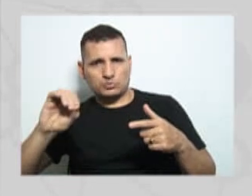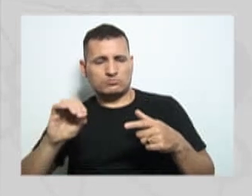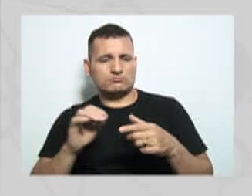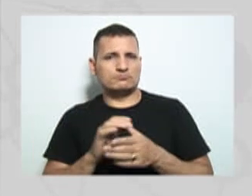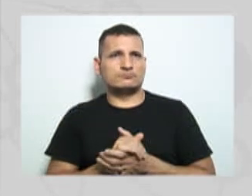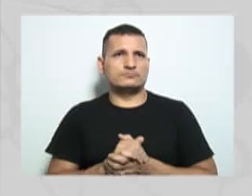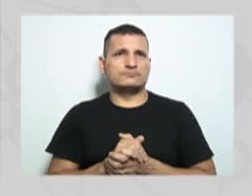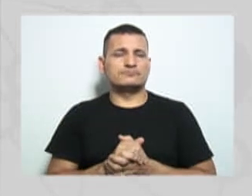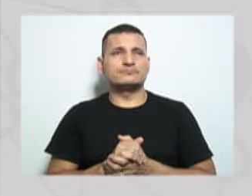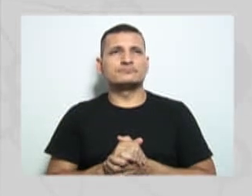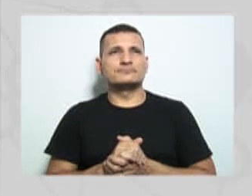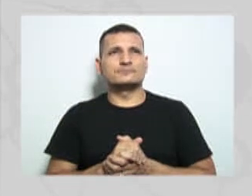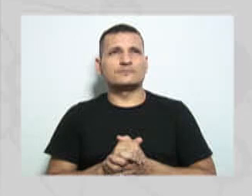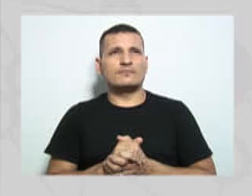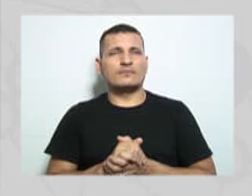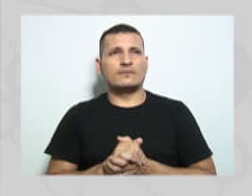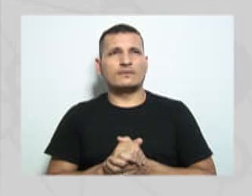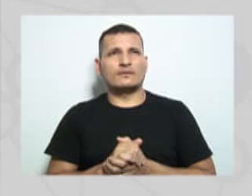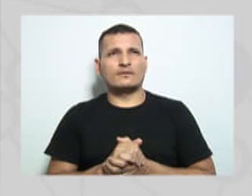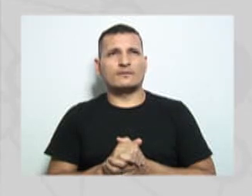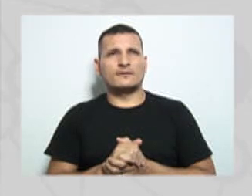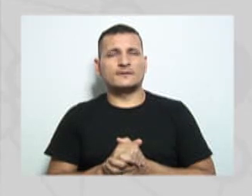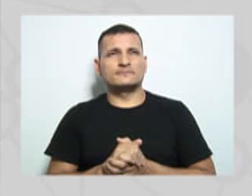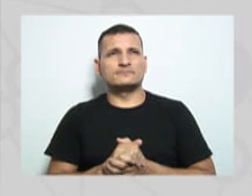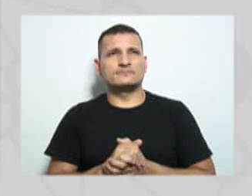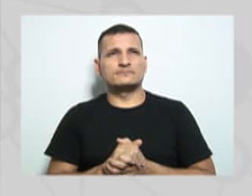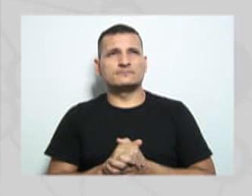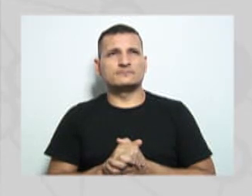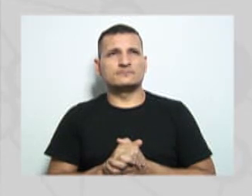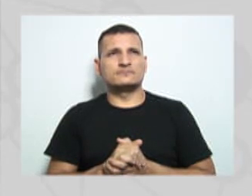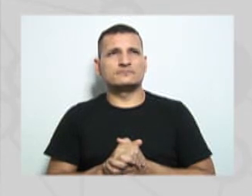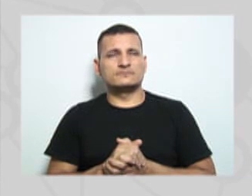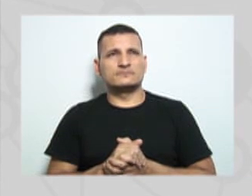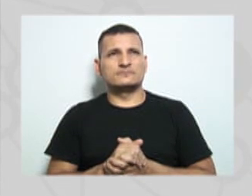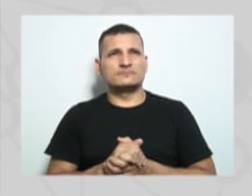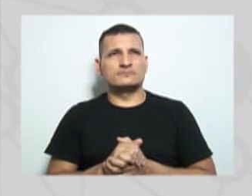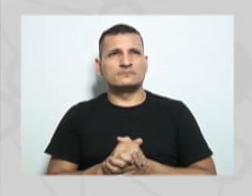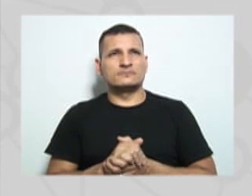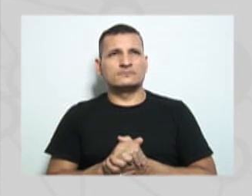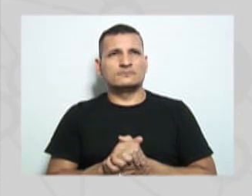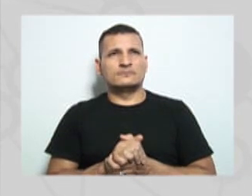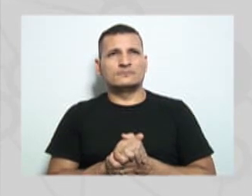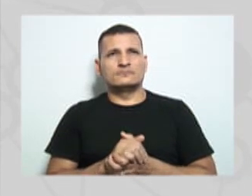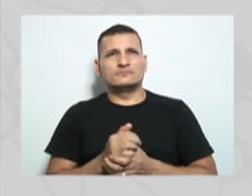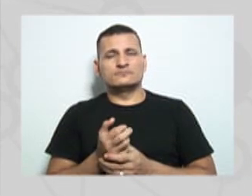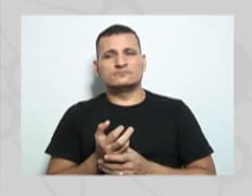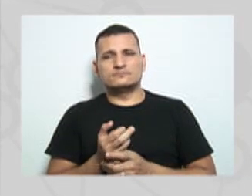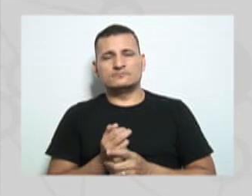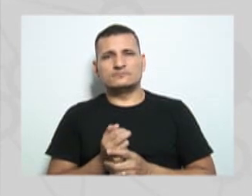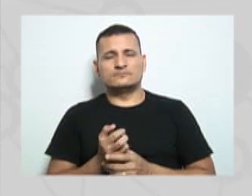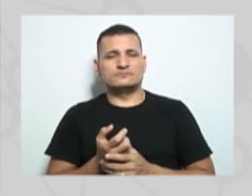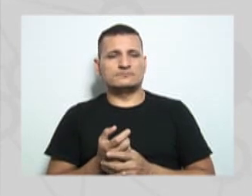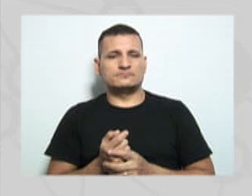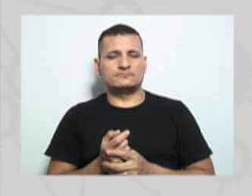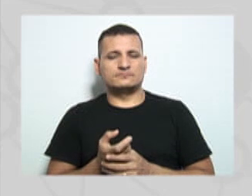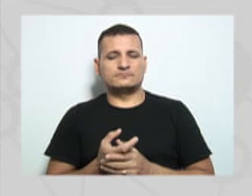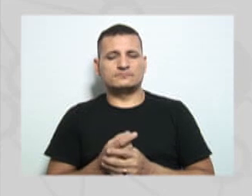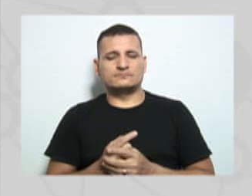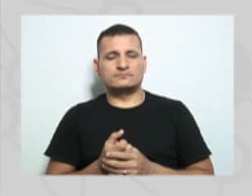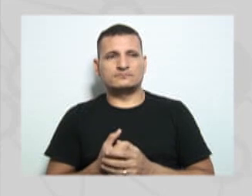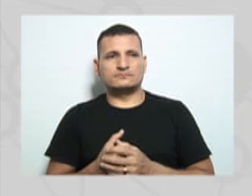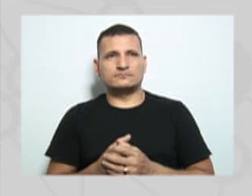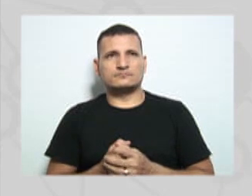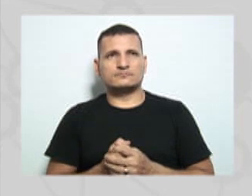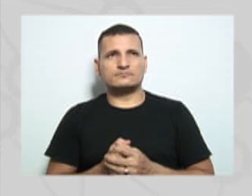viável, certo? Com relação a esse presumido e não cumulativo e não